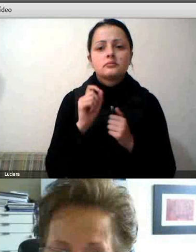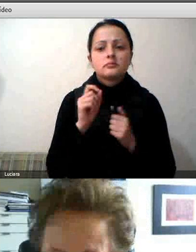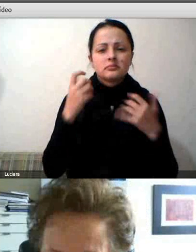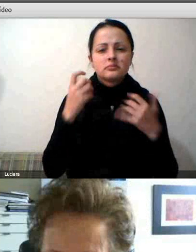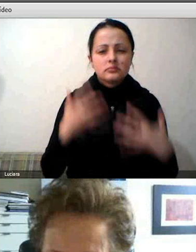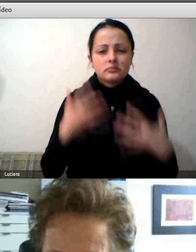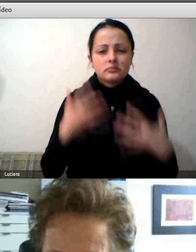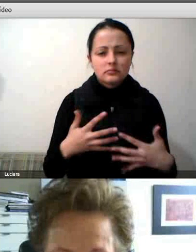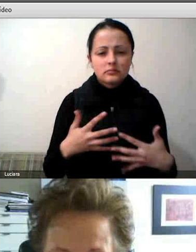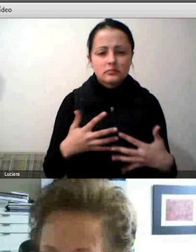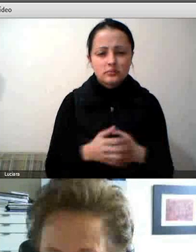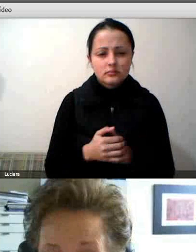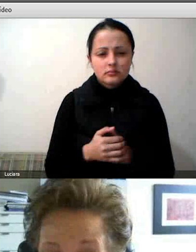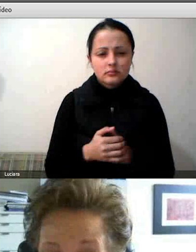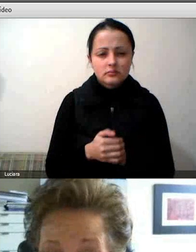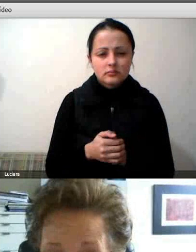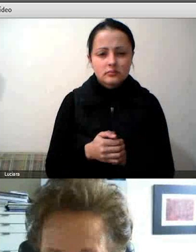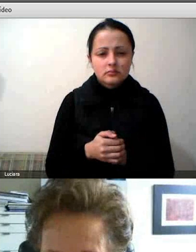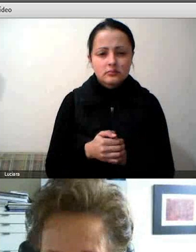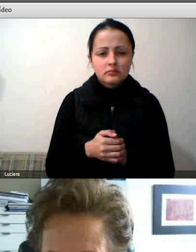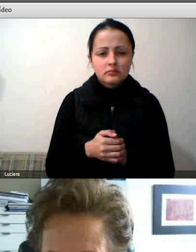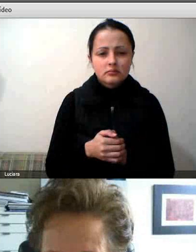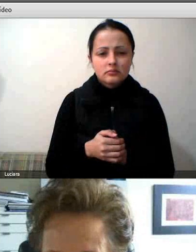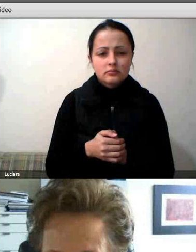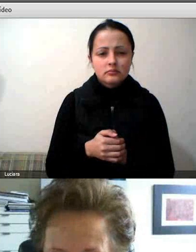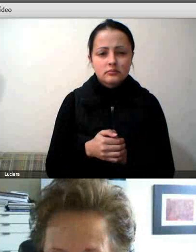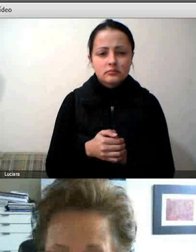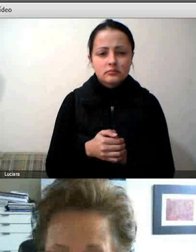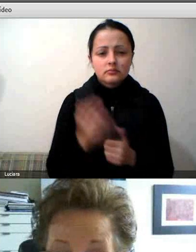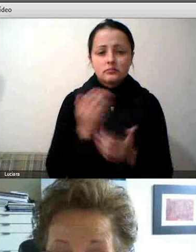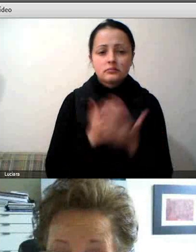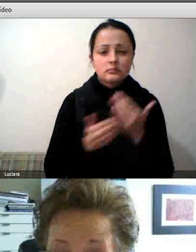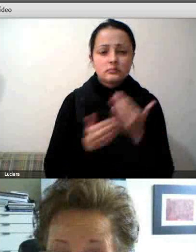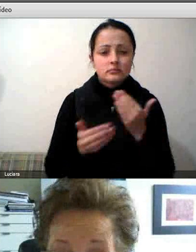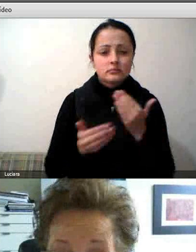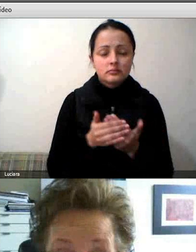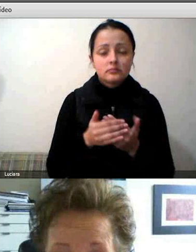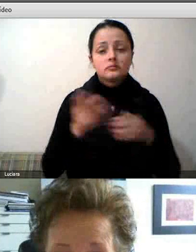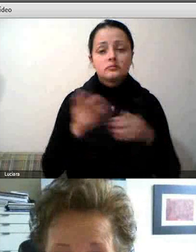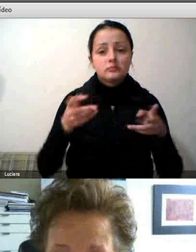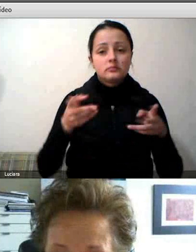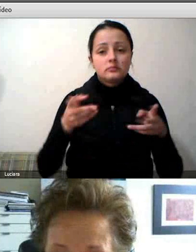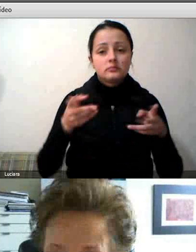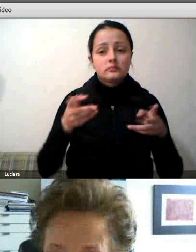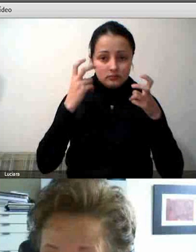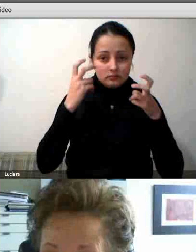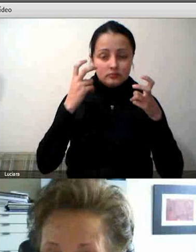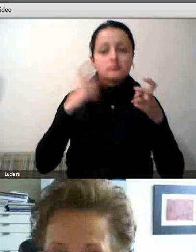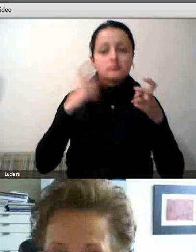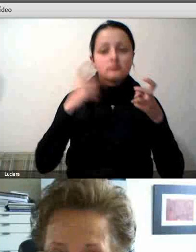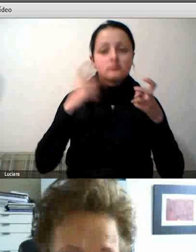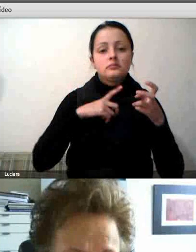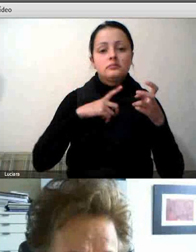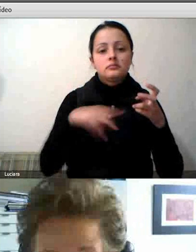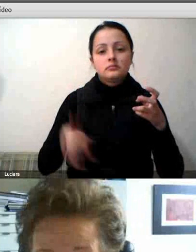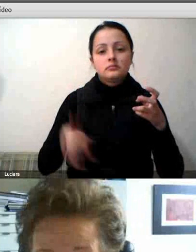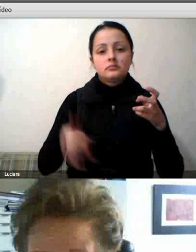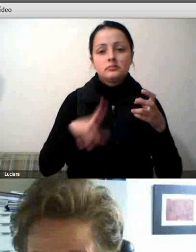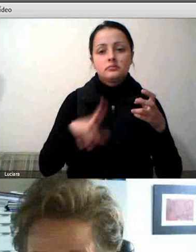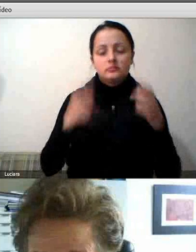é uma coisa, cognição não é percepção. Cognição é o pensamento funcionando. Então, vocês vejam,